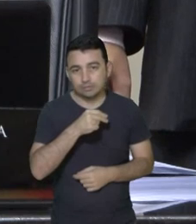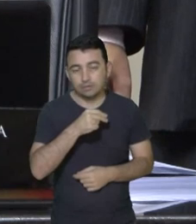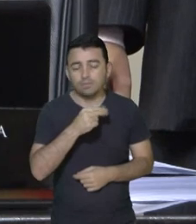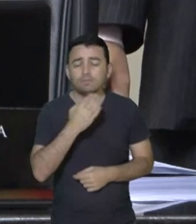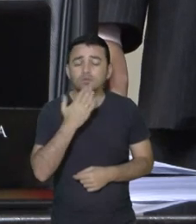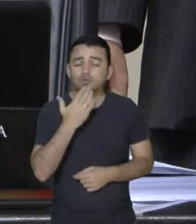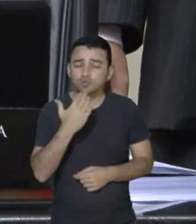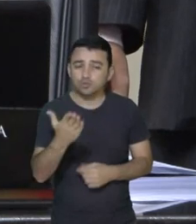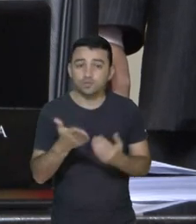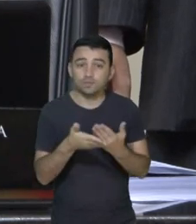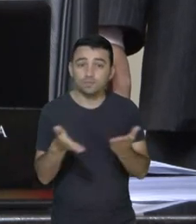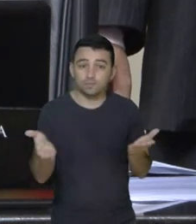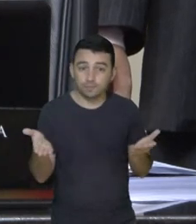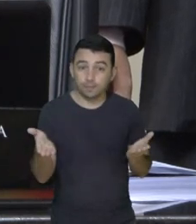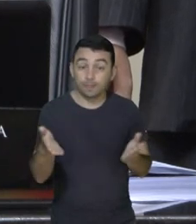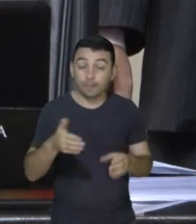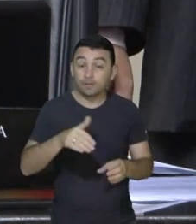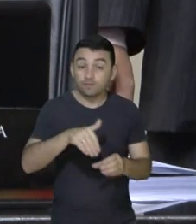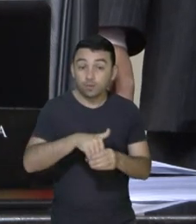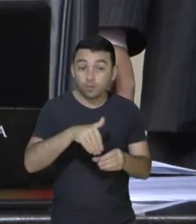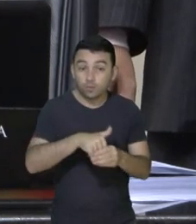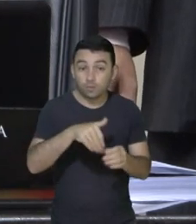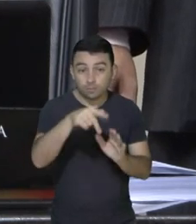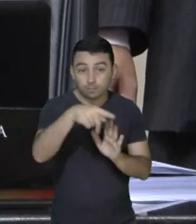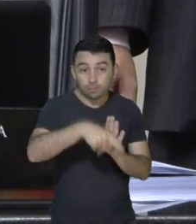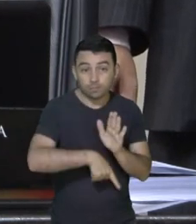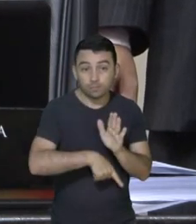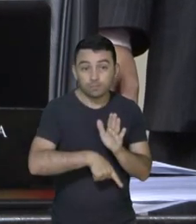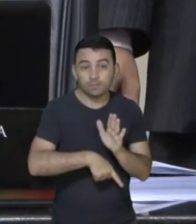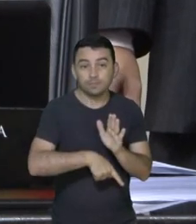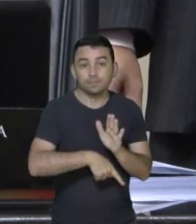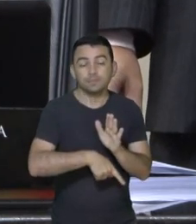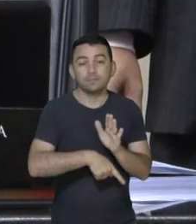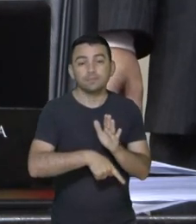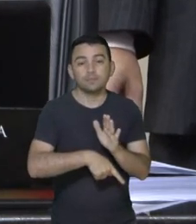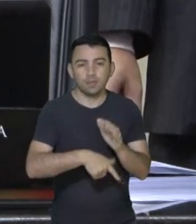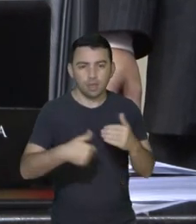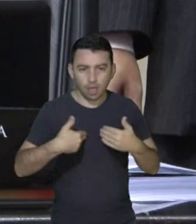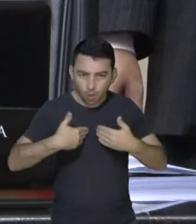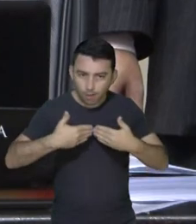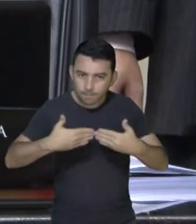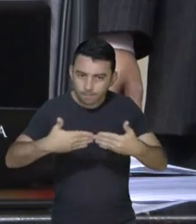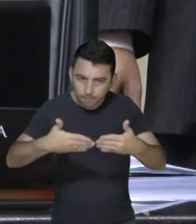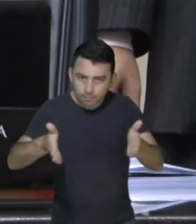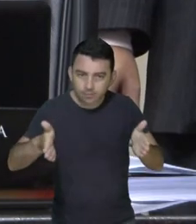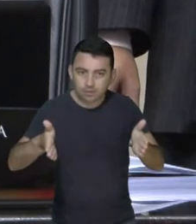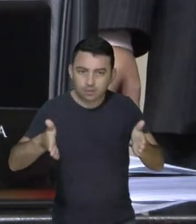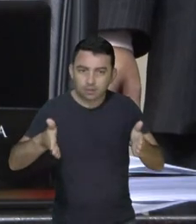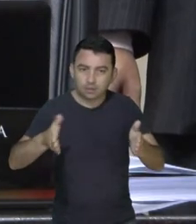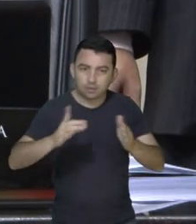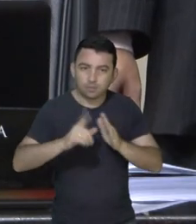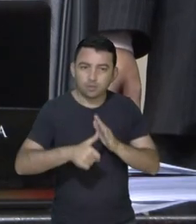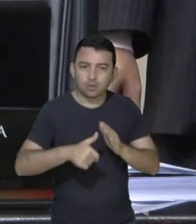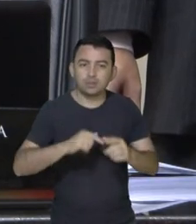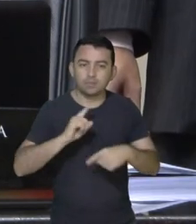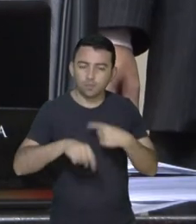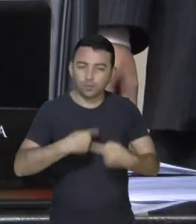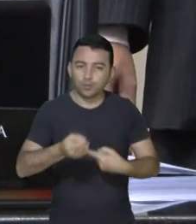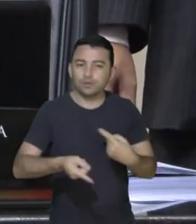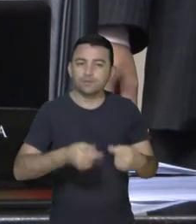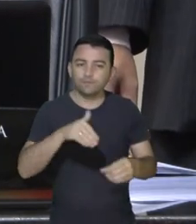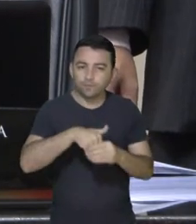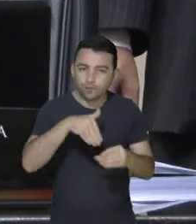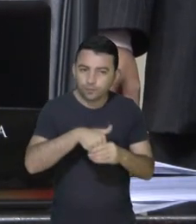excelências, vamos votar o projeto. E eu vou abrir em seguida, quando nós votarmos os requerimentos,